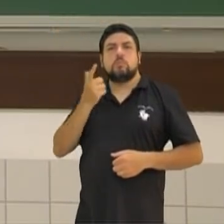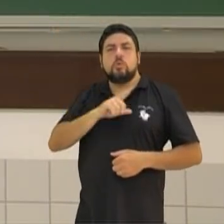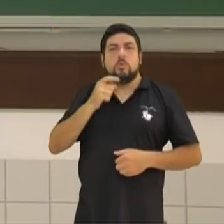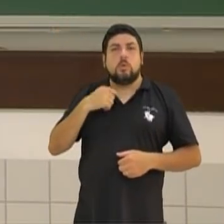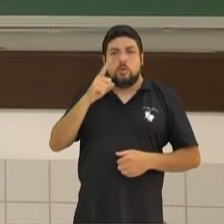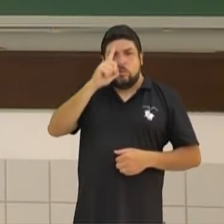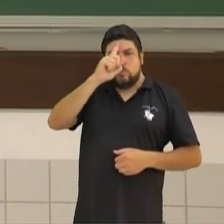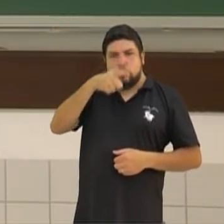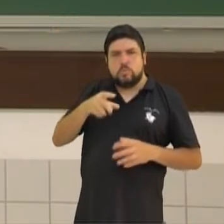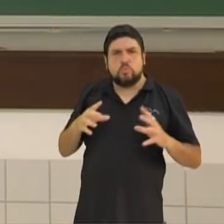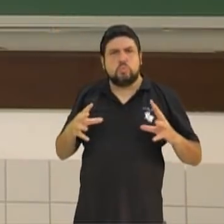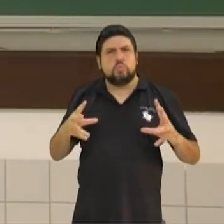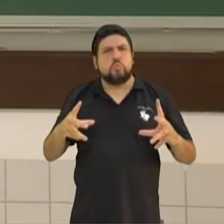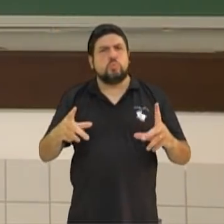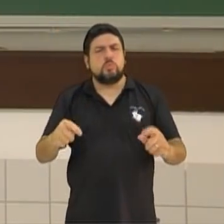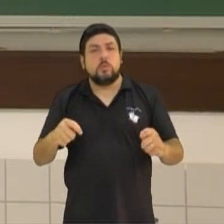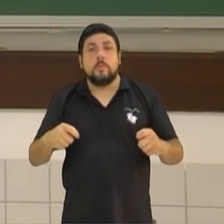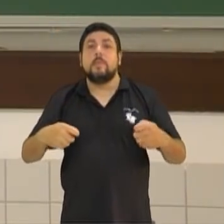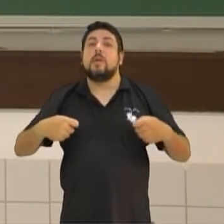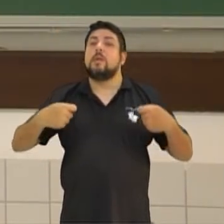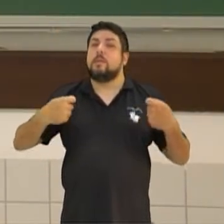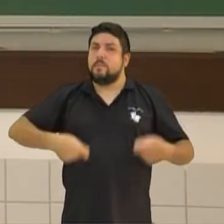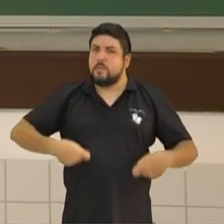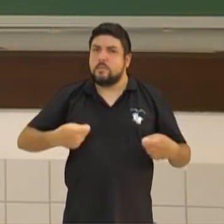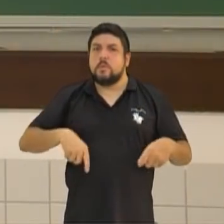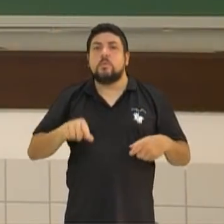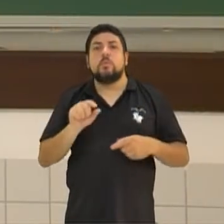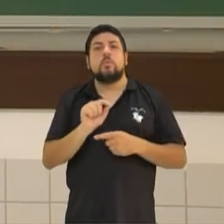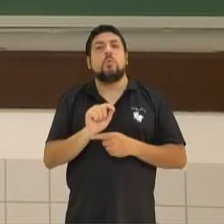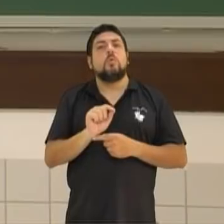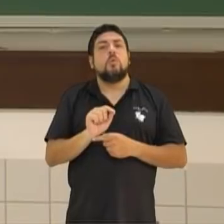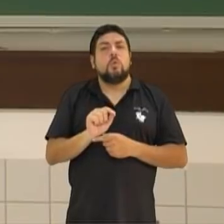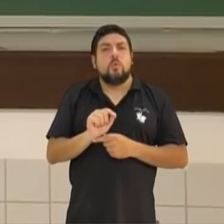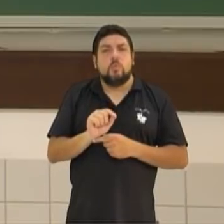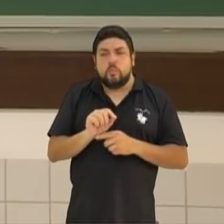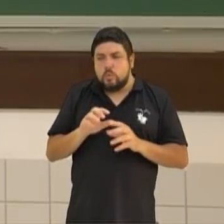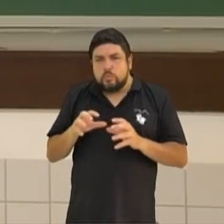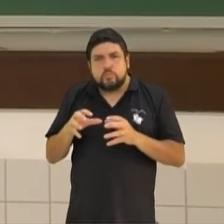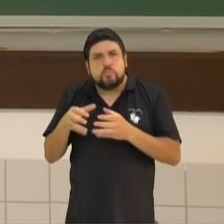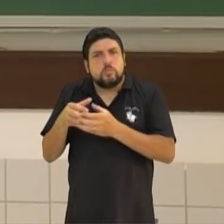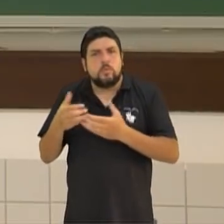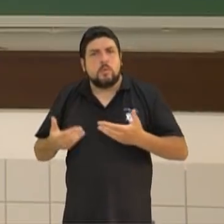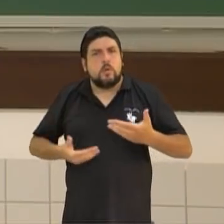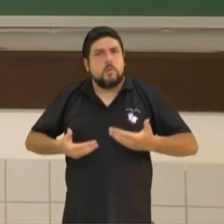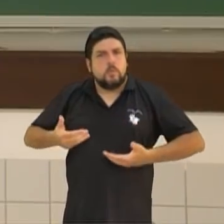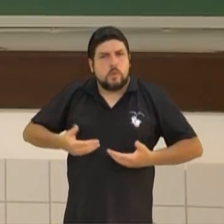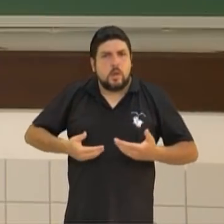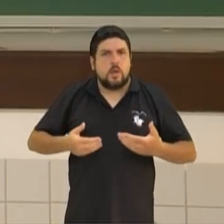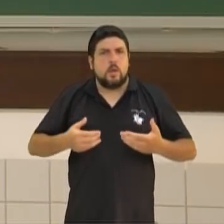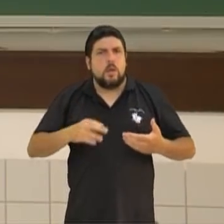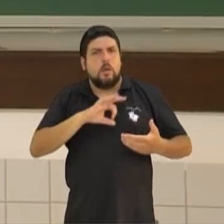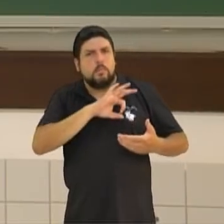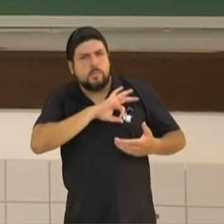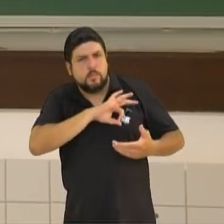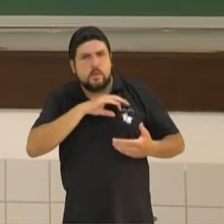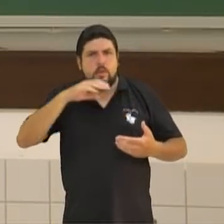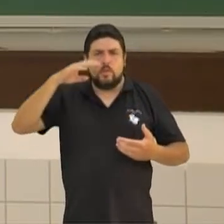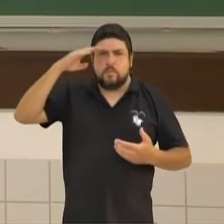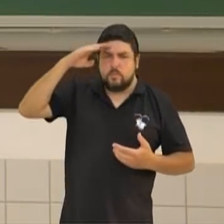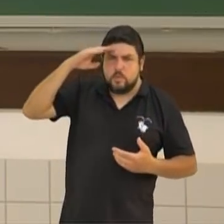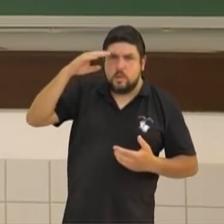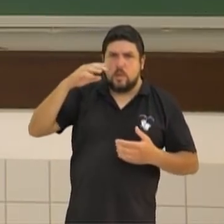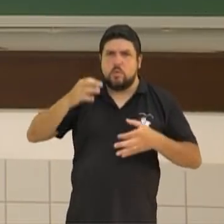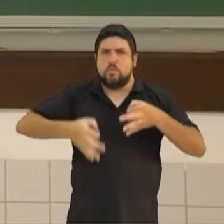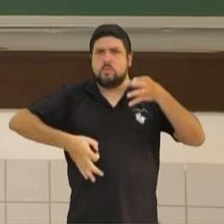muito grande, ele precisava de ter uma grande burocracia, um grande corpo de funcionários, policiais, soldados,